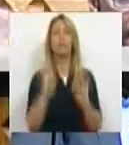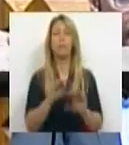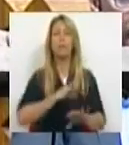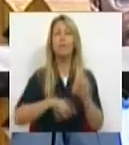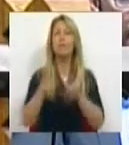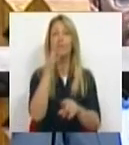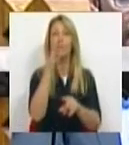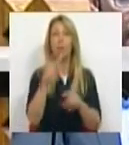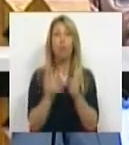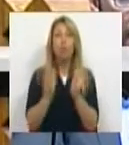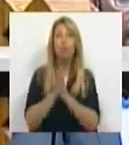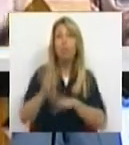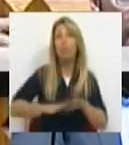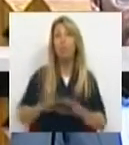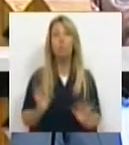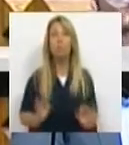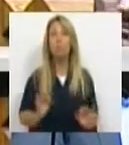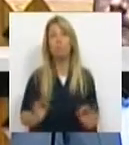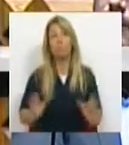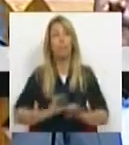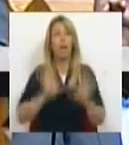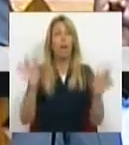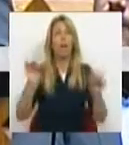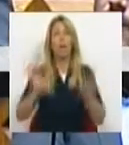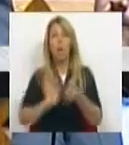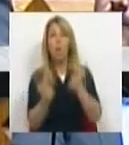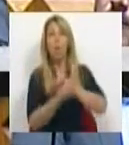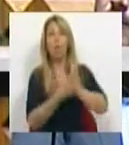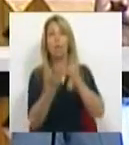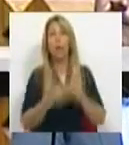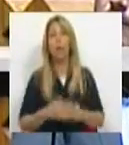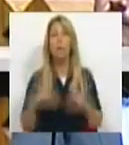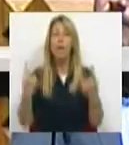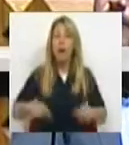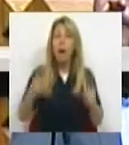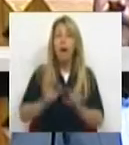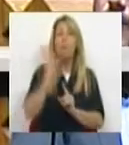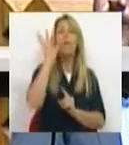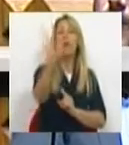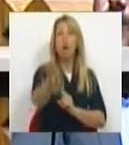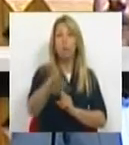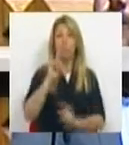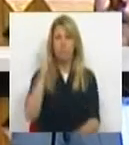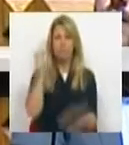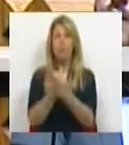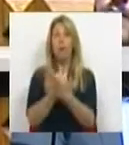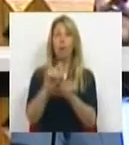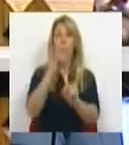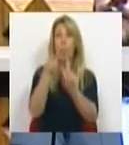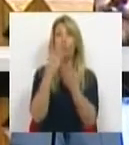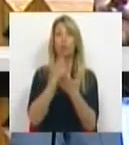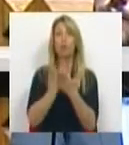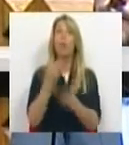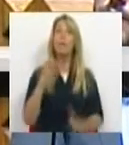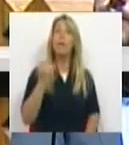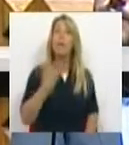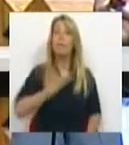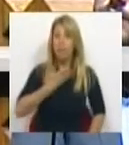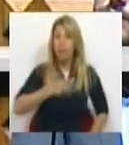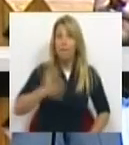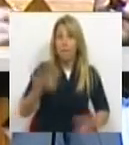não está tudo feito, evidentemente, pelo contrário, mas se há uma nota que marca este ano letivo de que PSD quis fazer